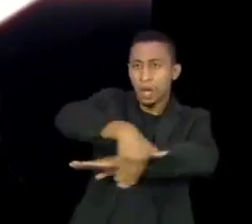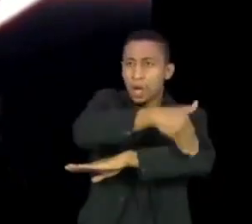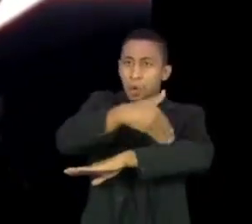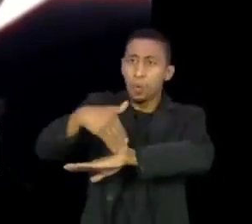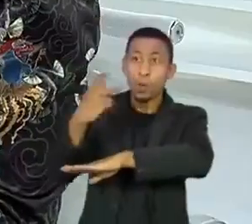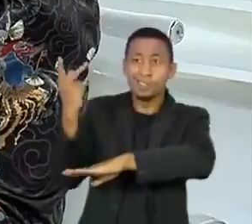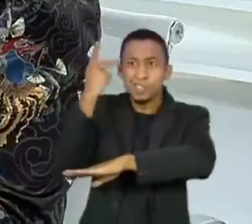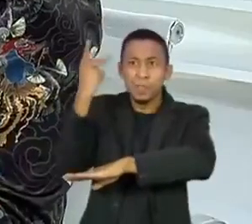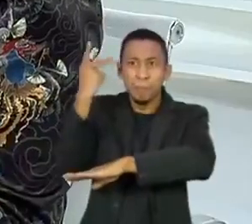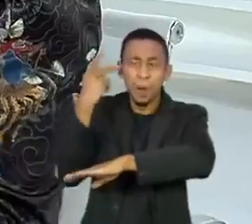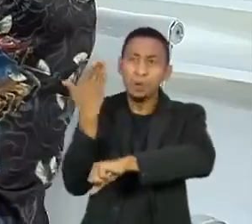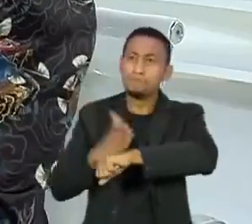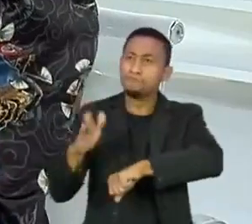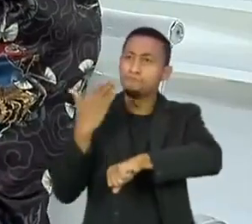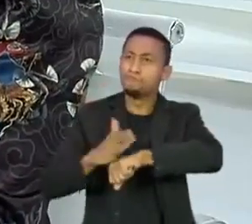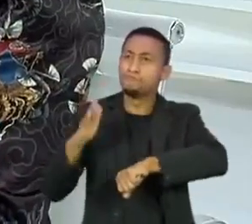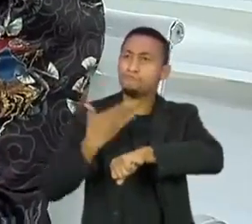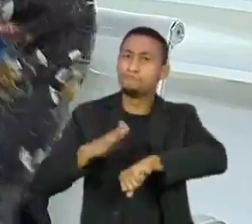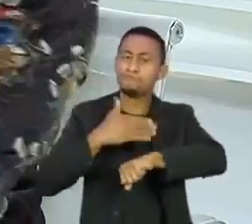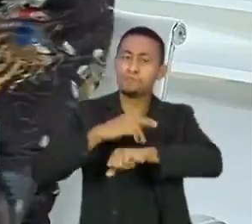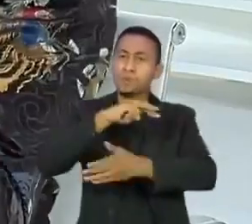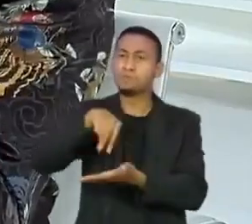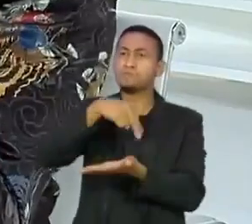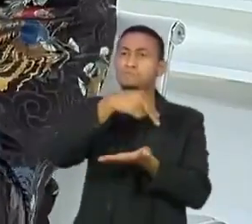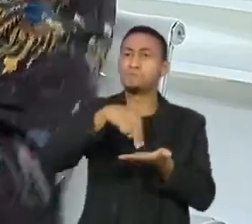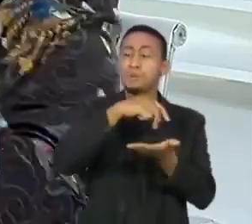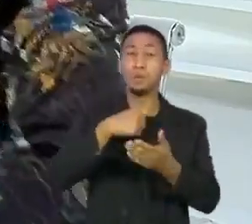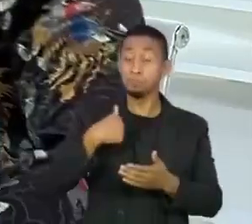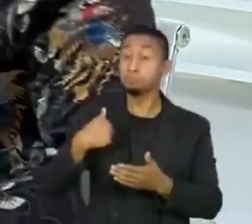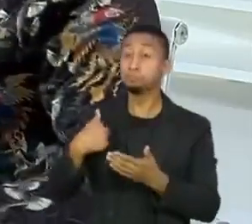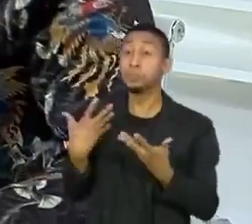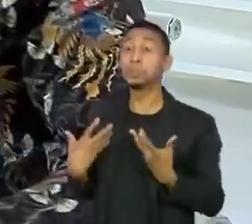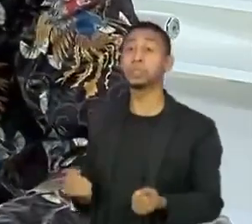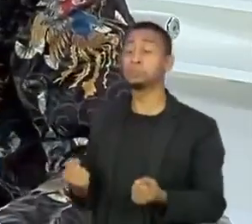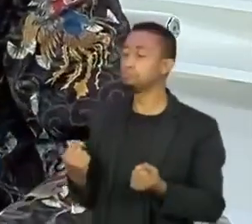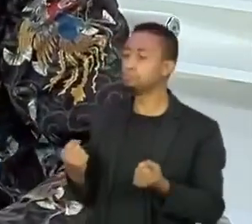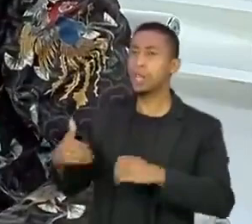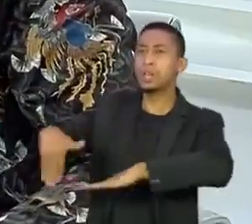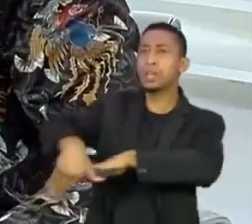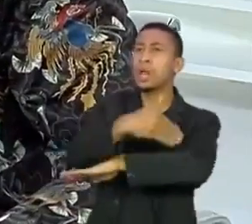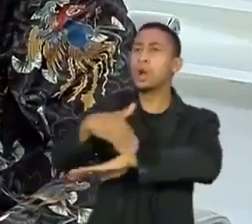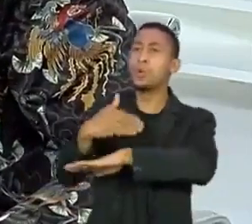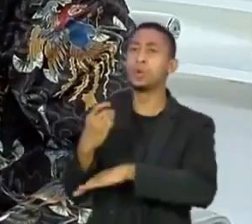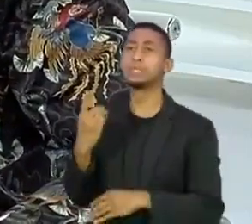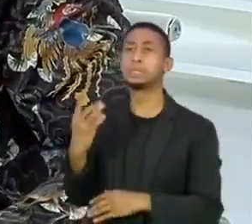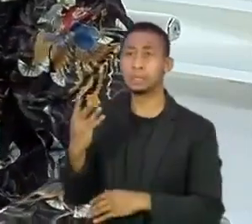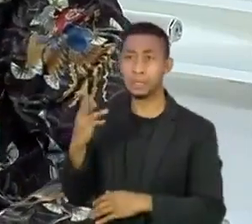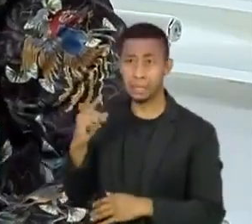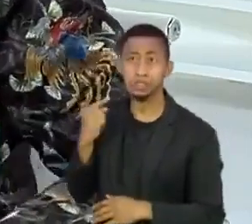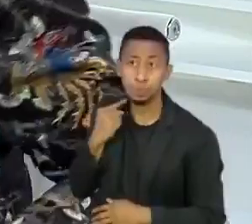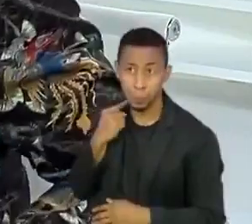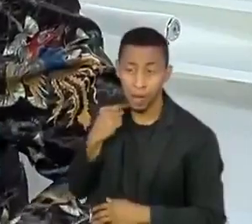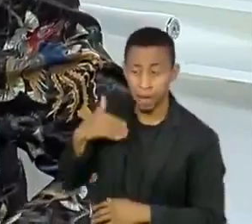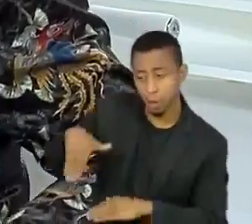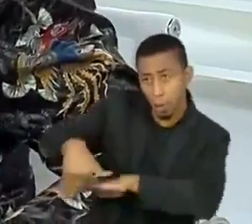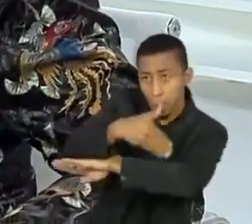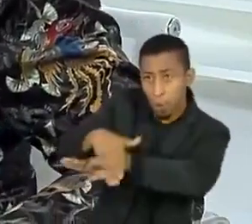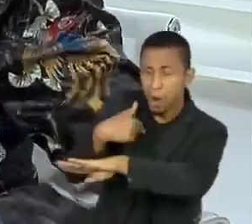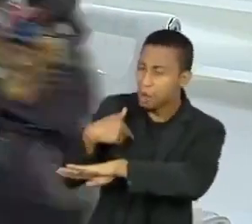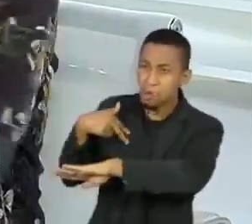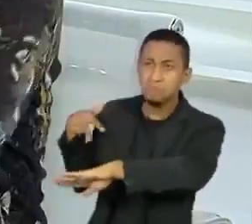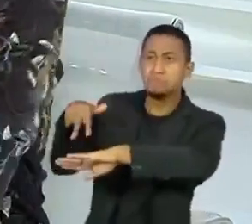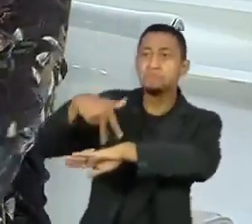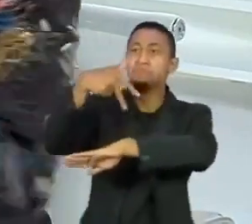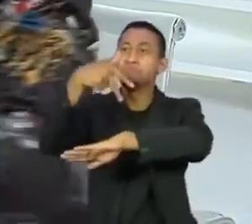Paulo como palco eu fui para rua eu dançava na Rua Treze de Maio eu ia dizer